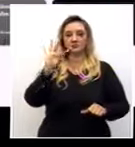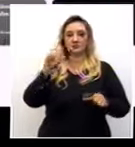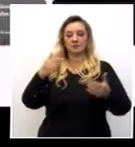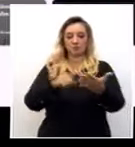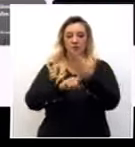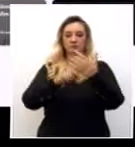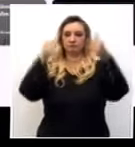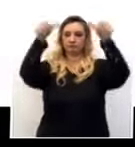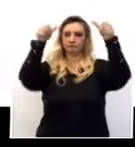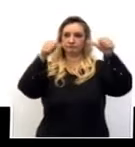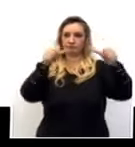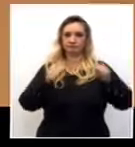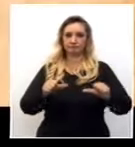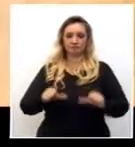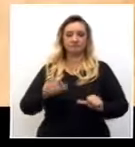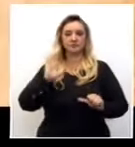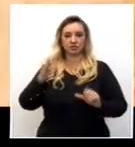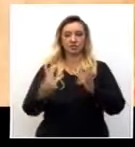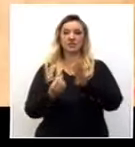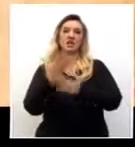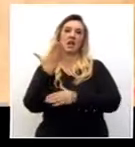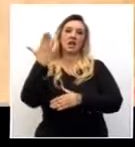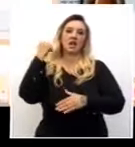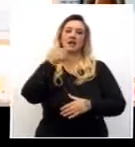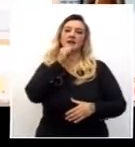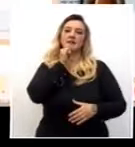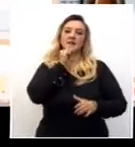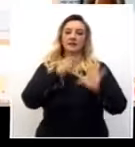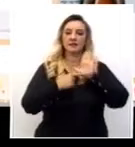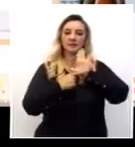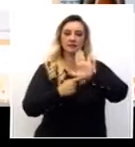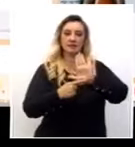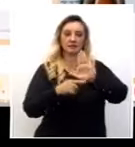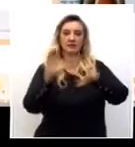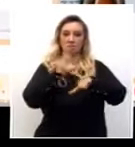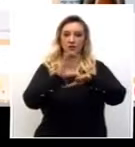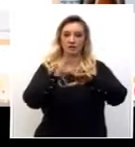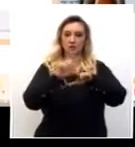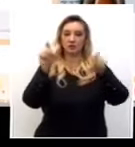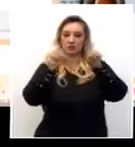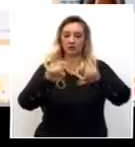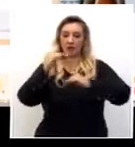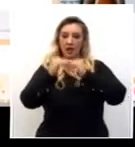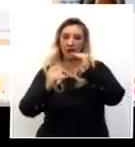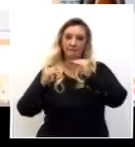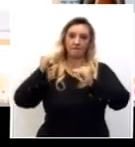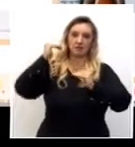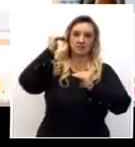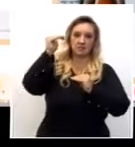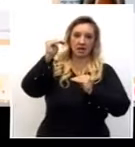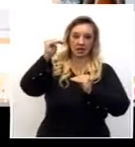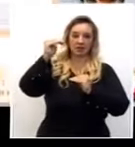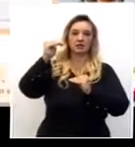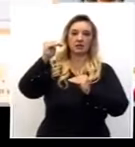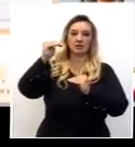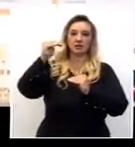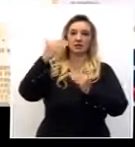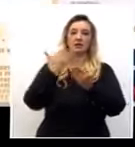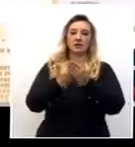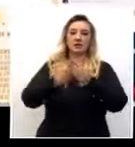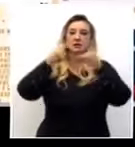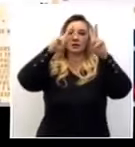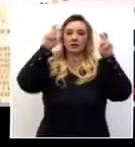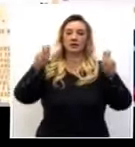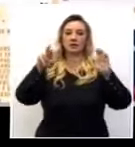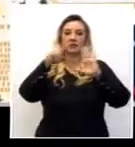criado, né? Como, por exemplo, esse mural aqui. É um mural do curso de Informática Avançada, onde os alunos trabalharam o tema de